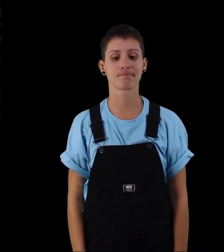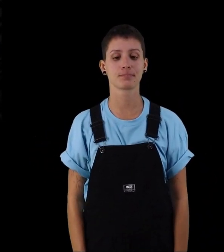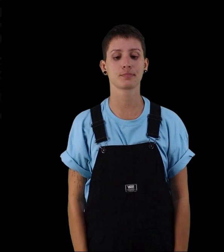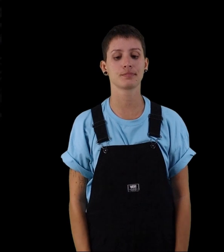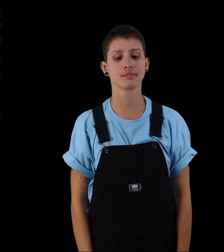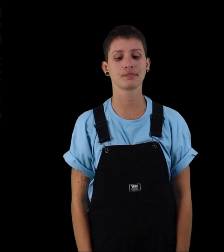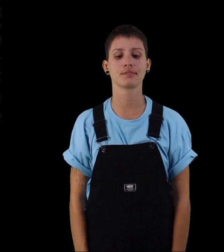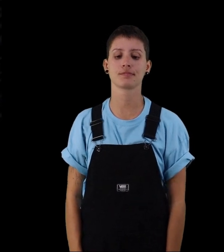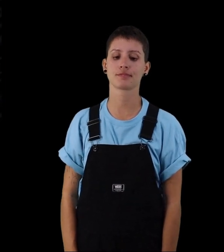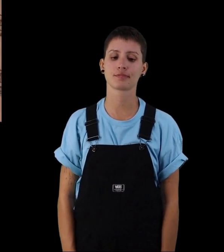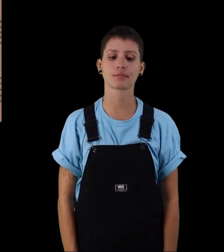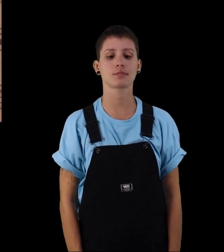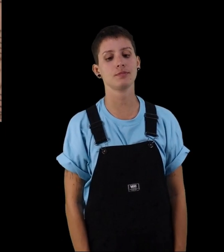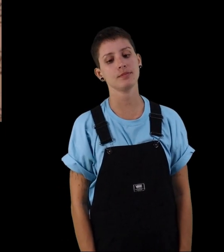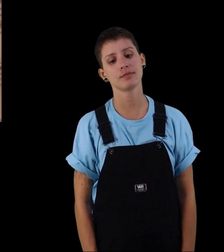amareladas.